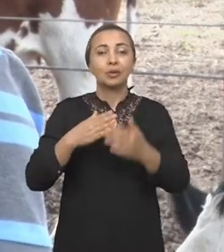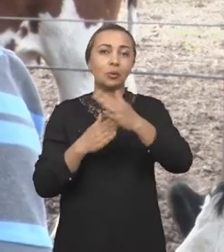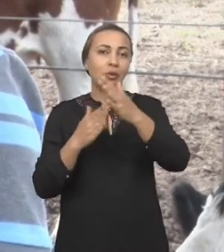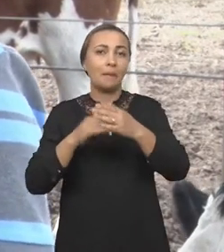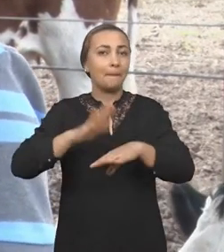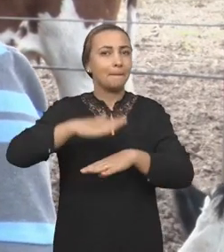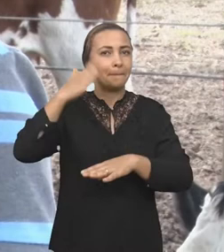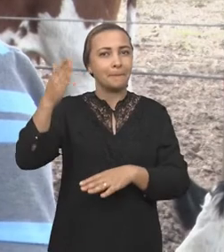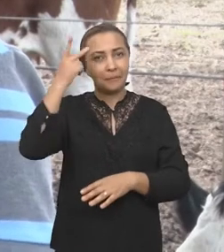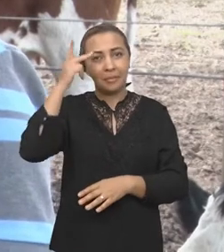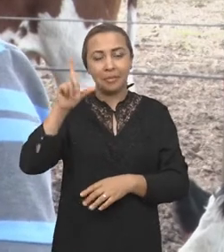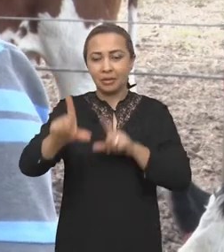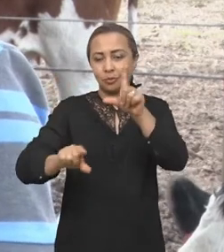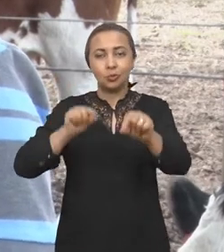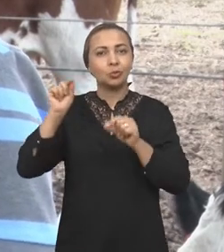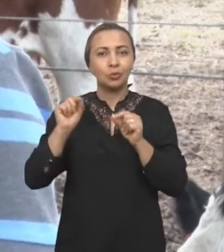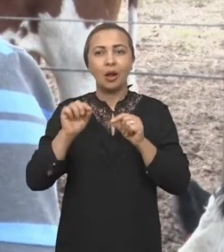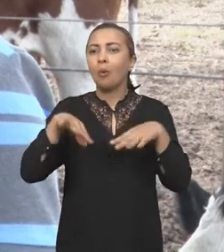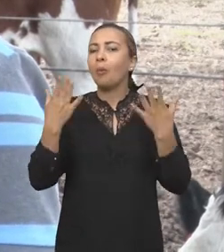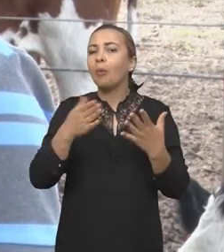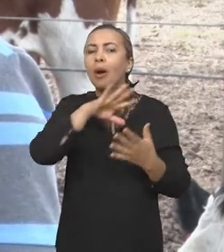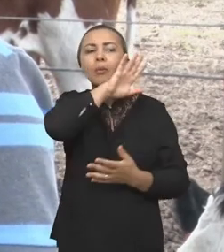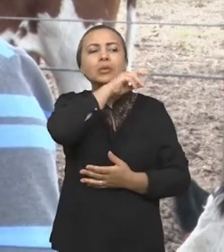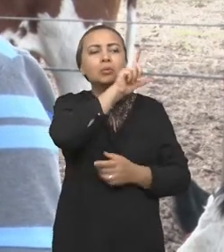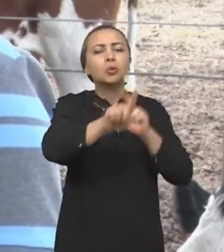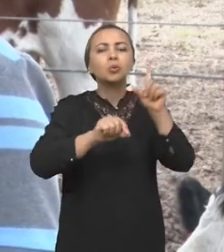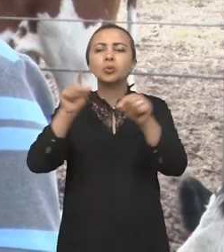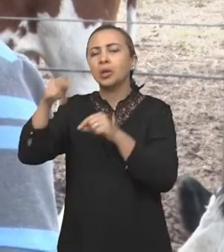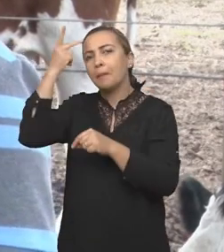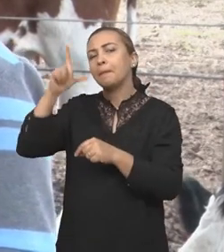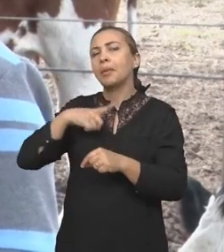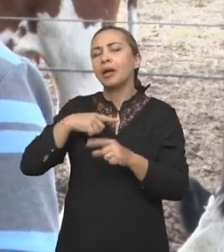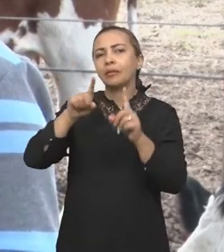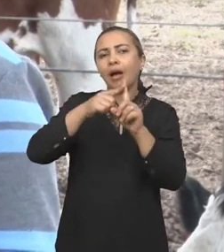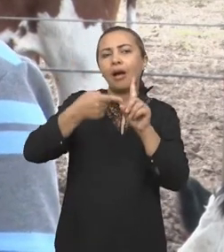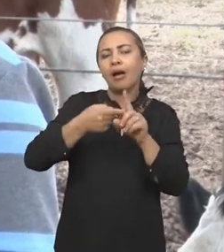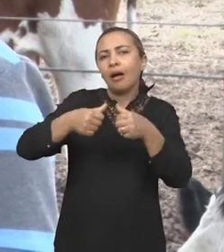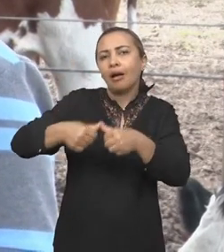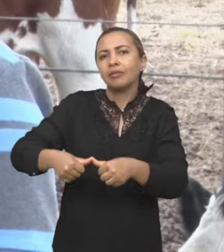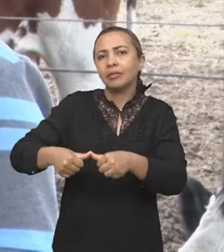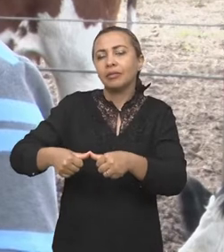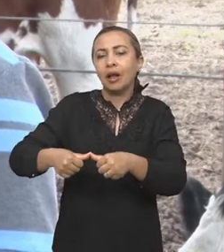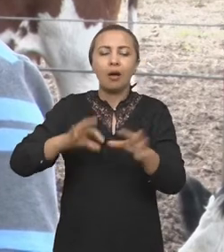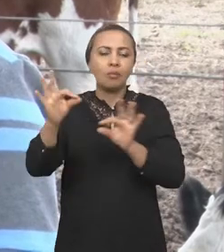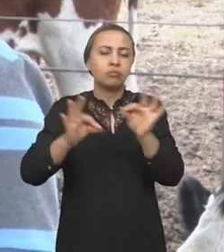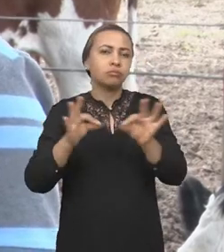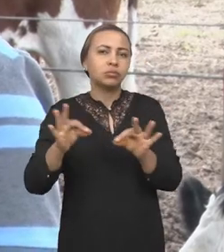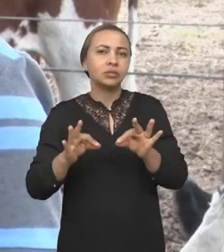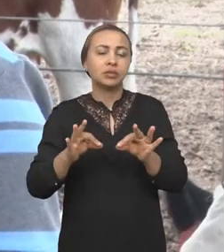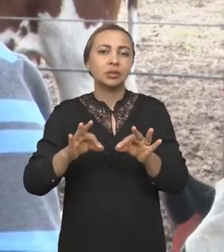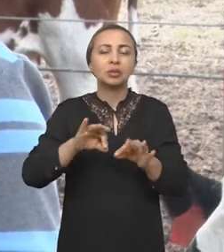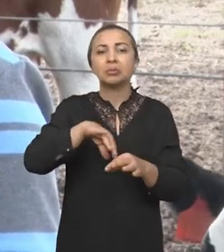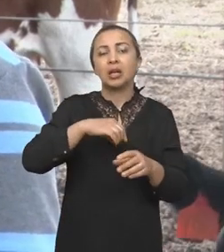tempo maior para decidir que animal escolher na inseminação, manejo reprodutivo dentro